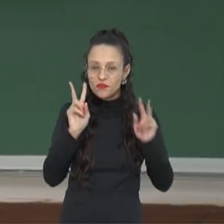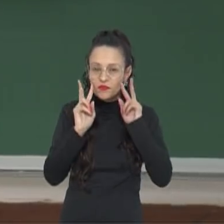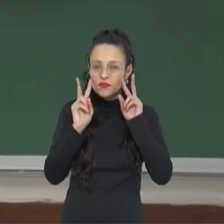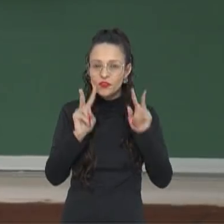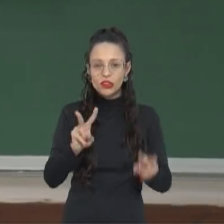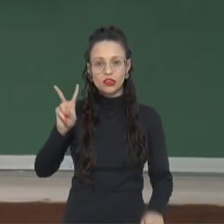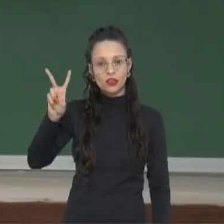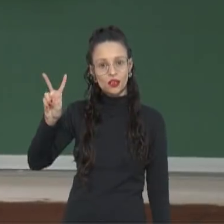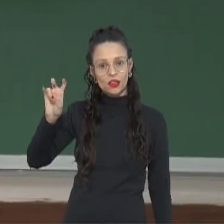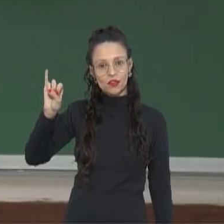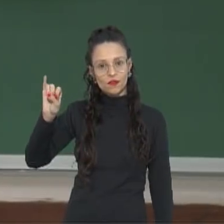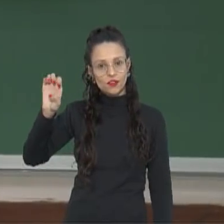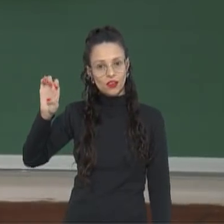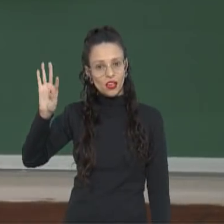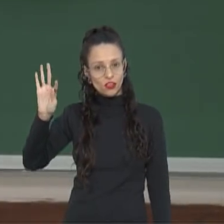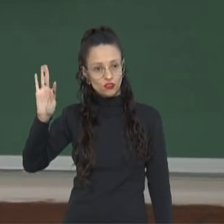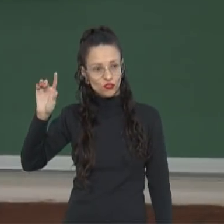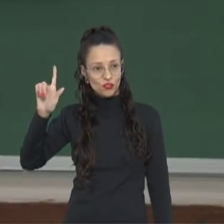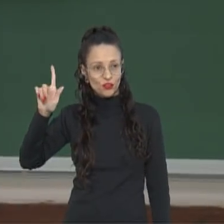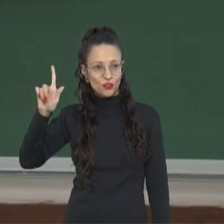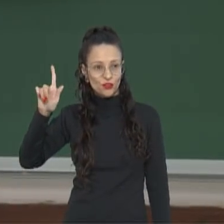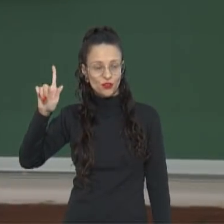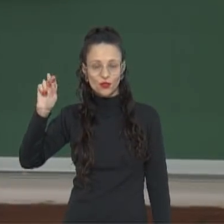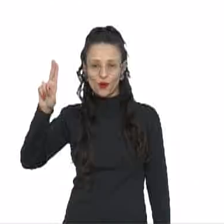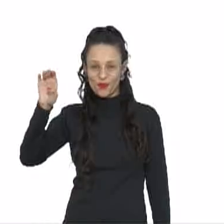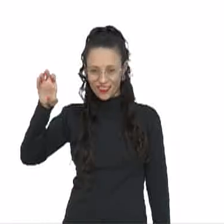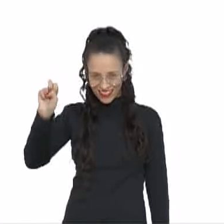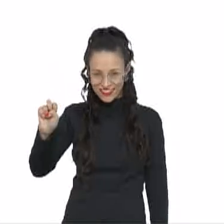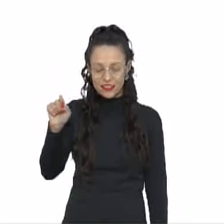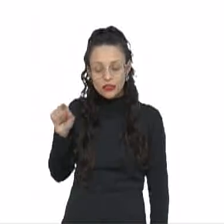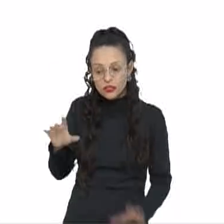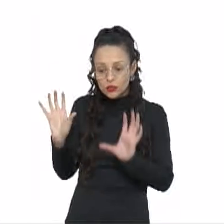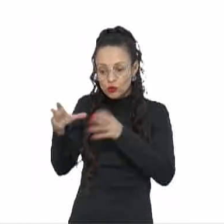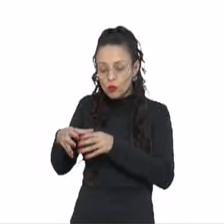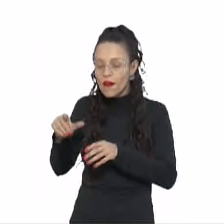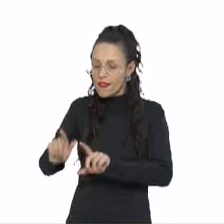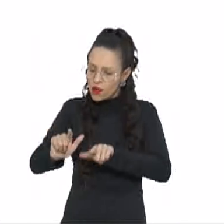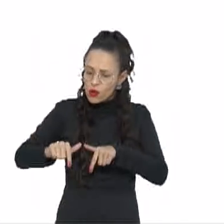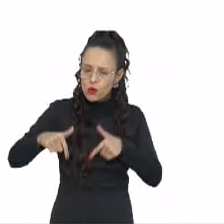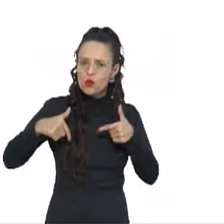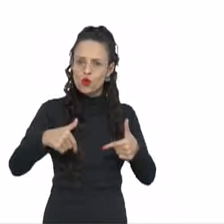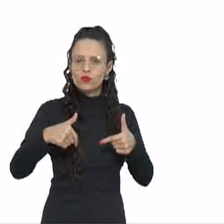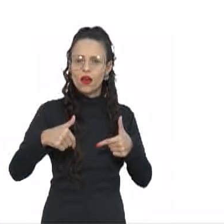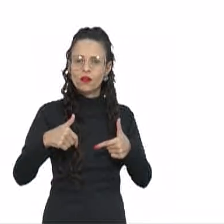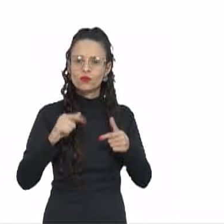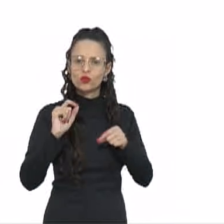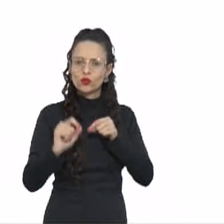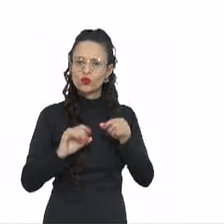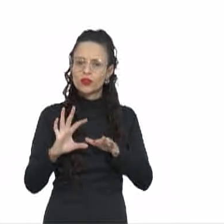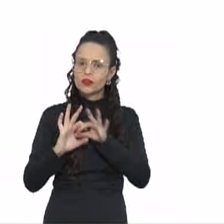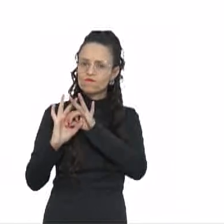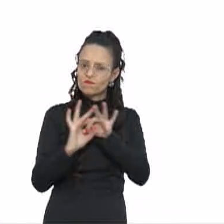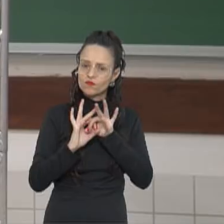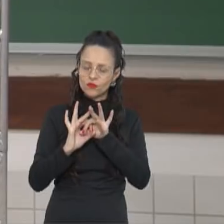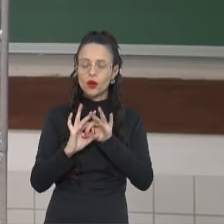os Vietcongs. Lutavam pela unificação do país, claro, com um governo